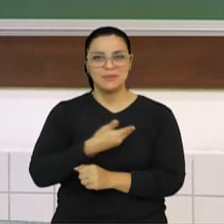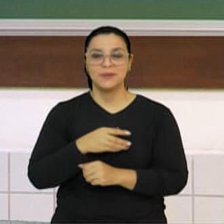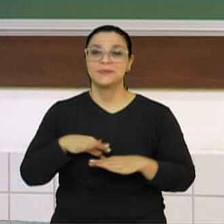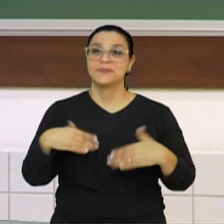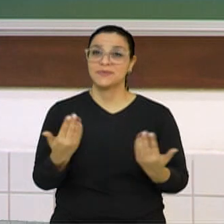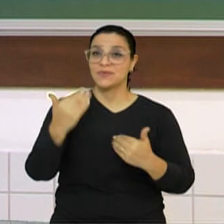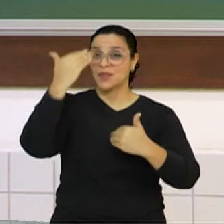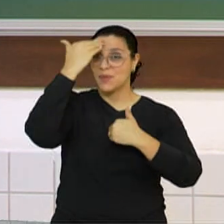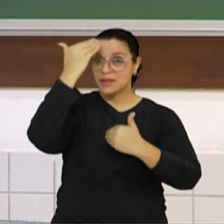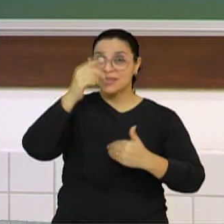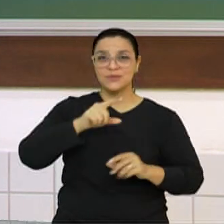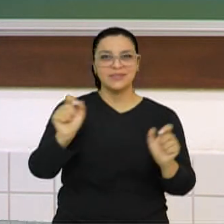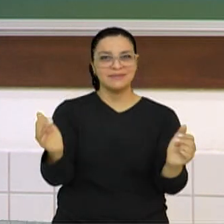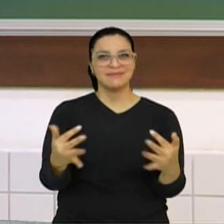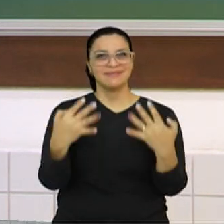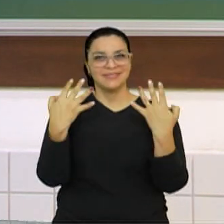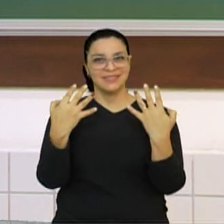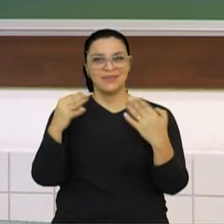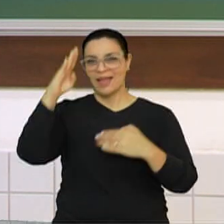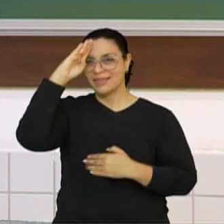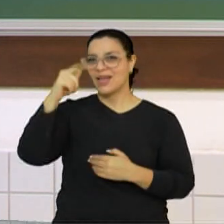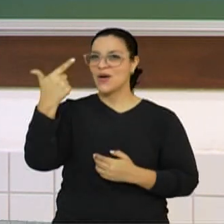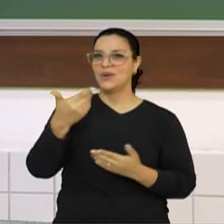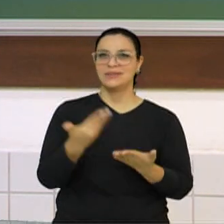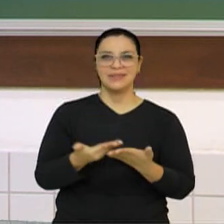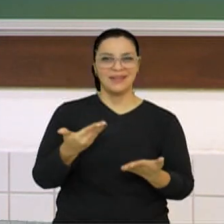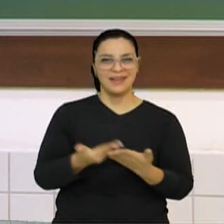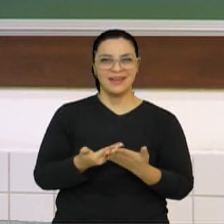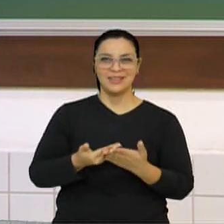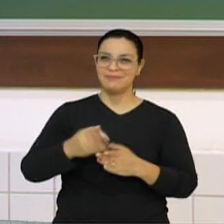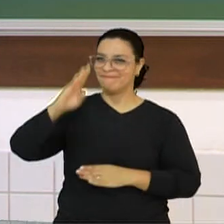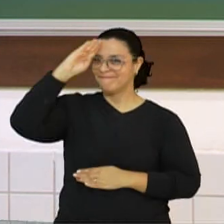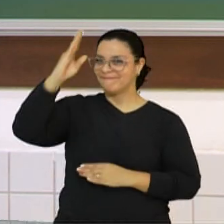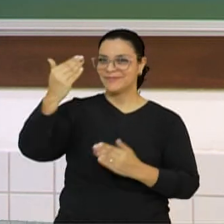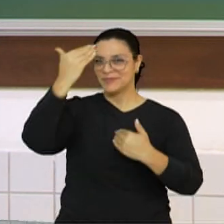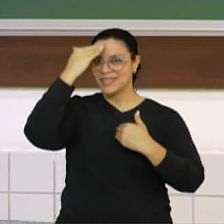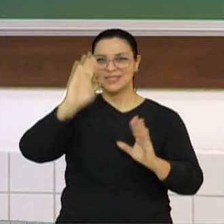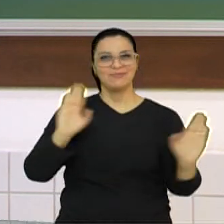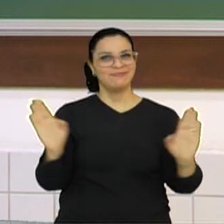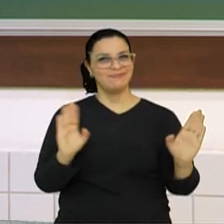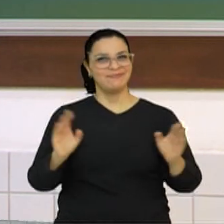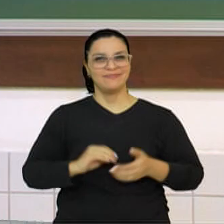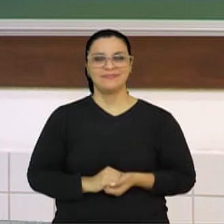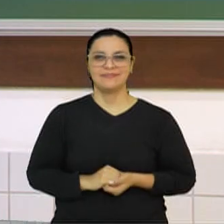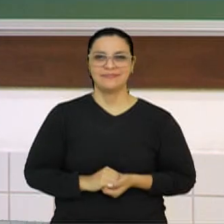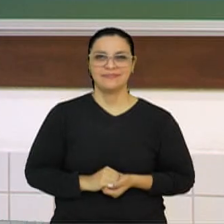gente, agradeço a atenção de vocês, até uma próxima aí, valeu, obrigado por tudo.